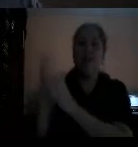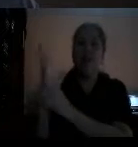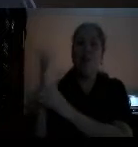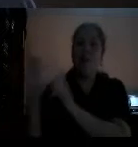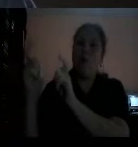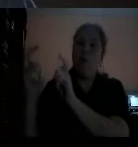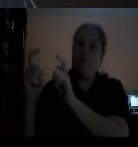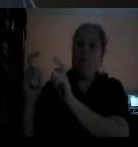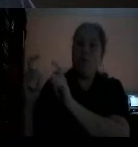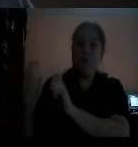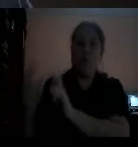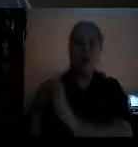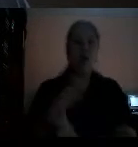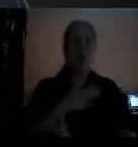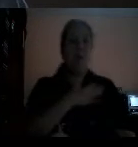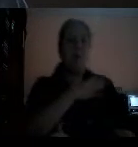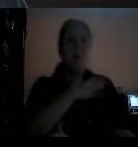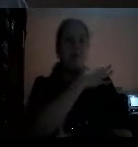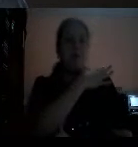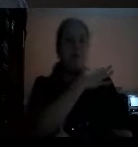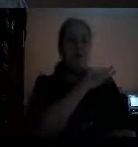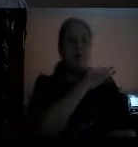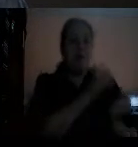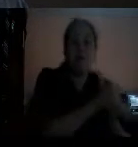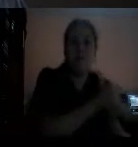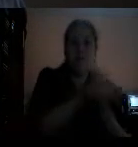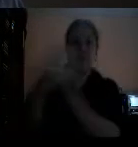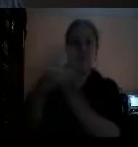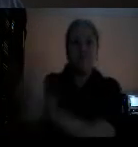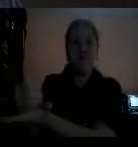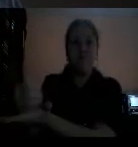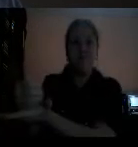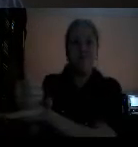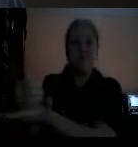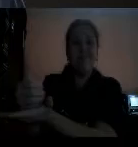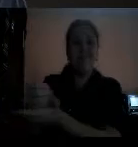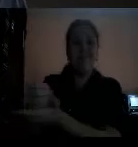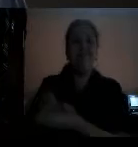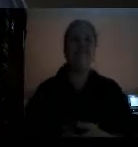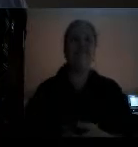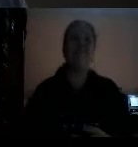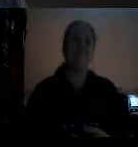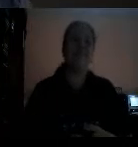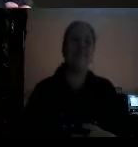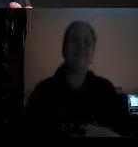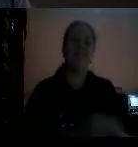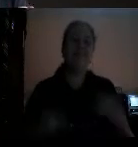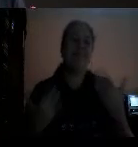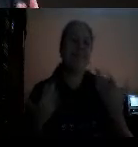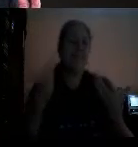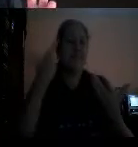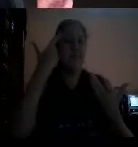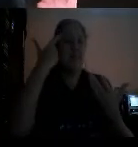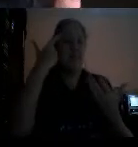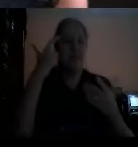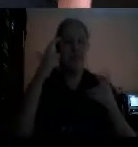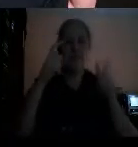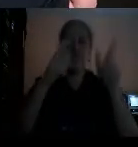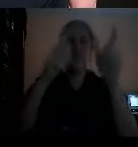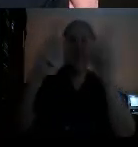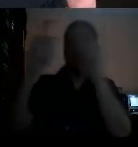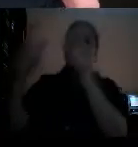Heartland comunista. A ideia é ter uma sobrecamada de defesa. Tá? É que eles dizem o quê? É a visão da defesa